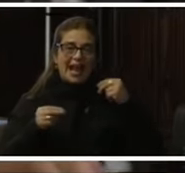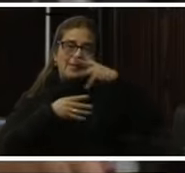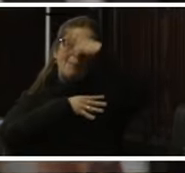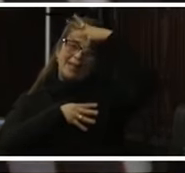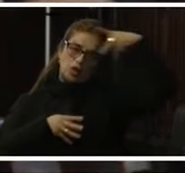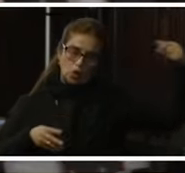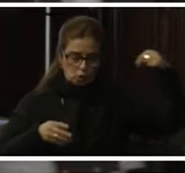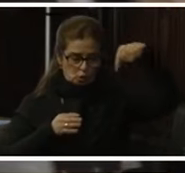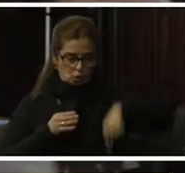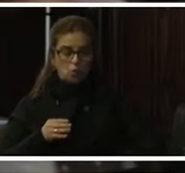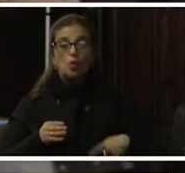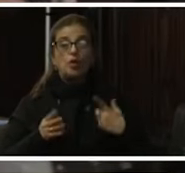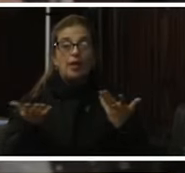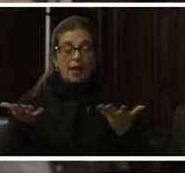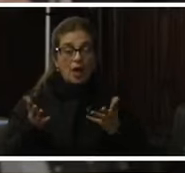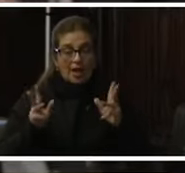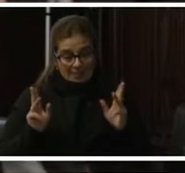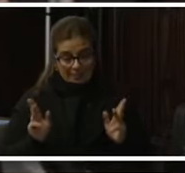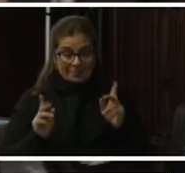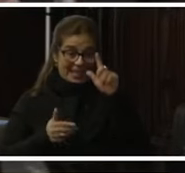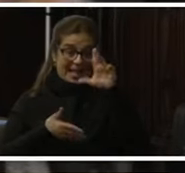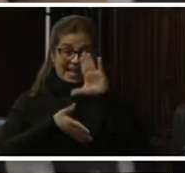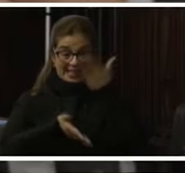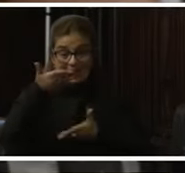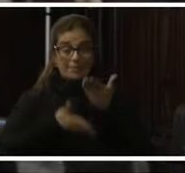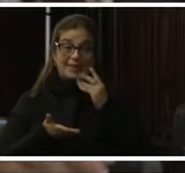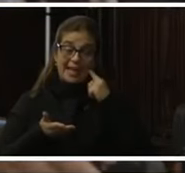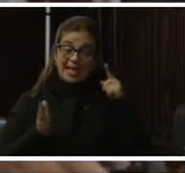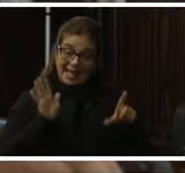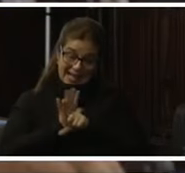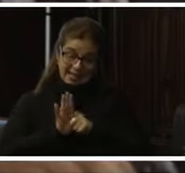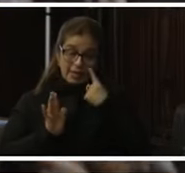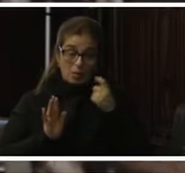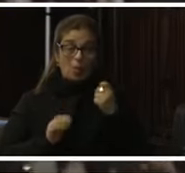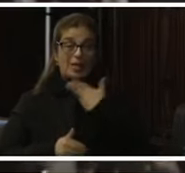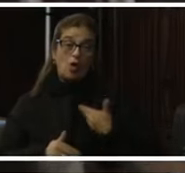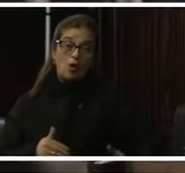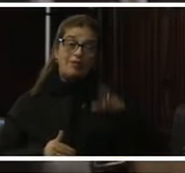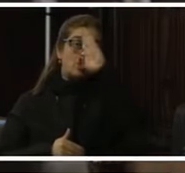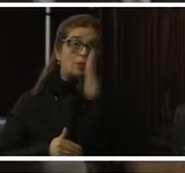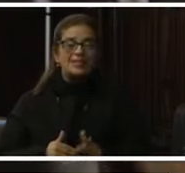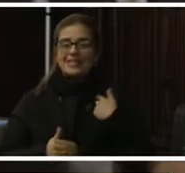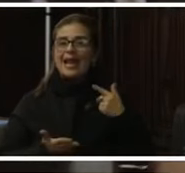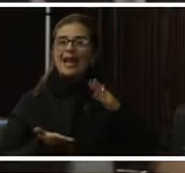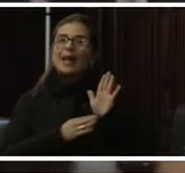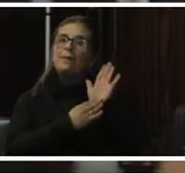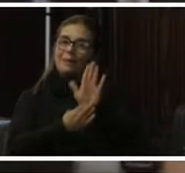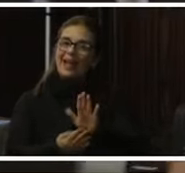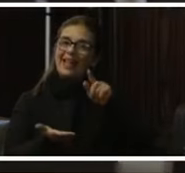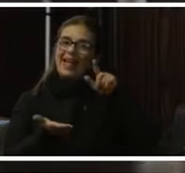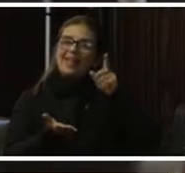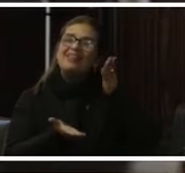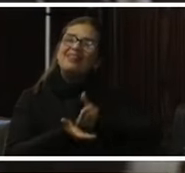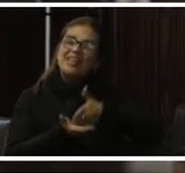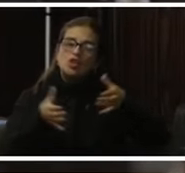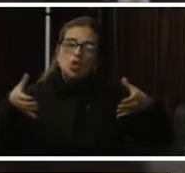diante nos parâmetros do sistema interamericano observamos que o estado brasileiro não garante o direito de propriedade coletiva dos